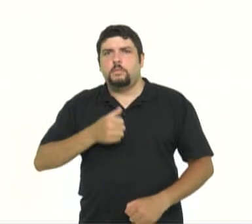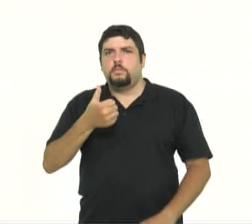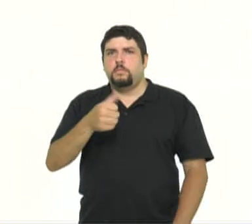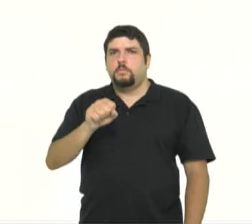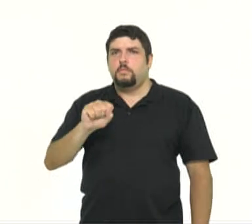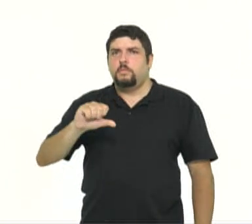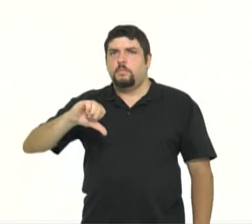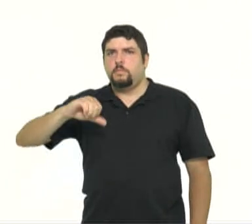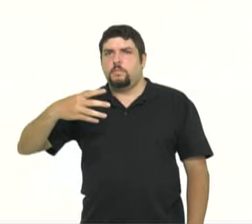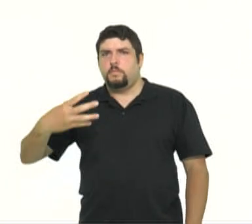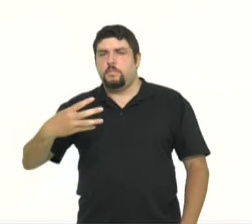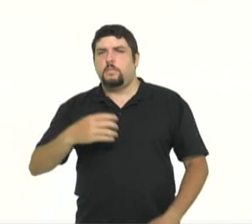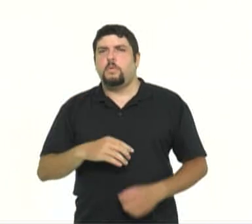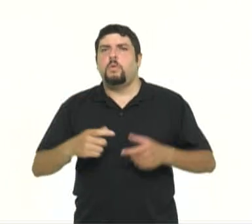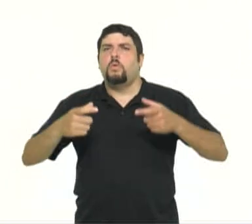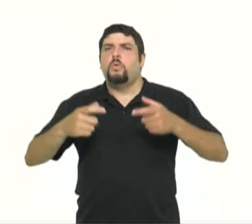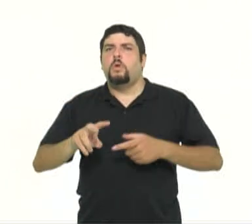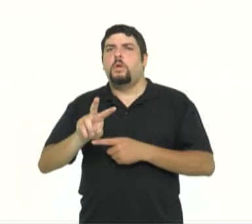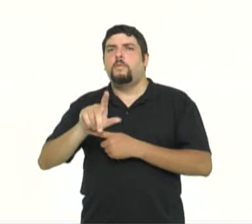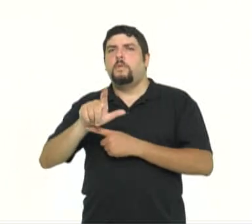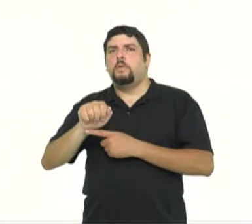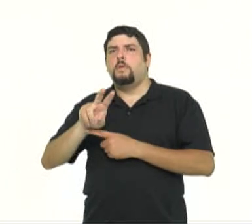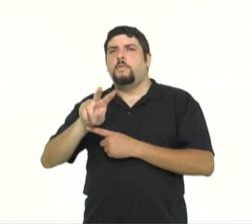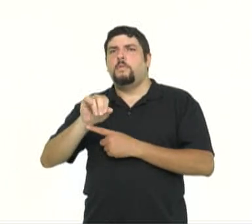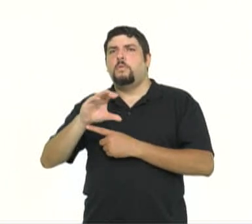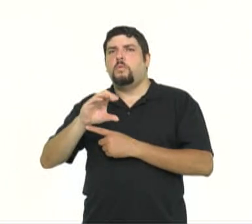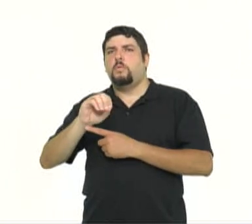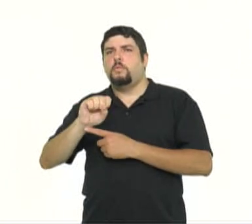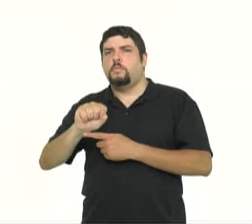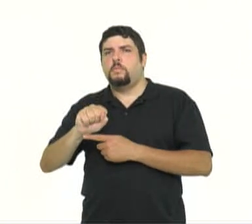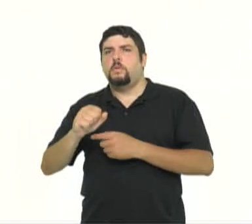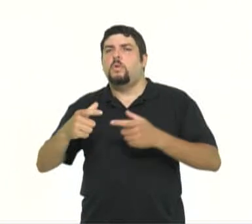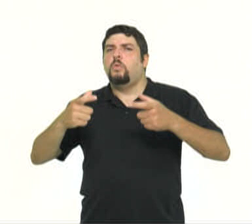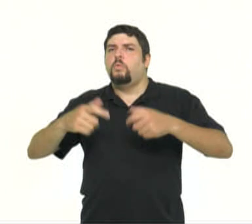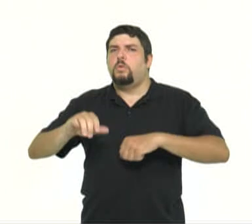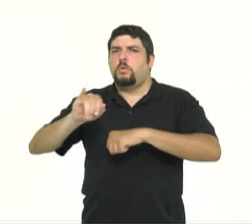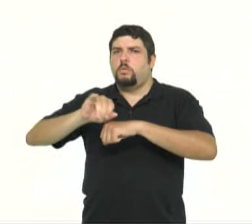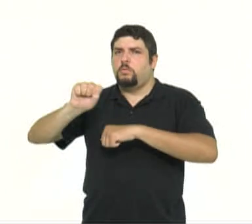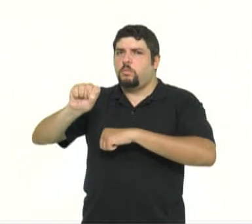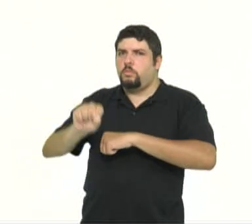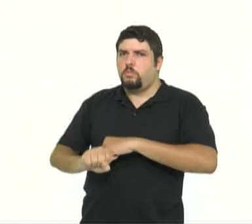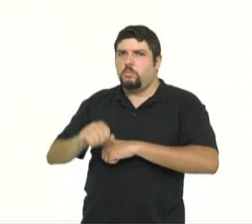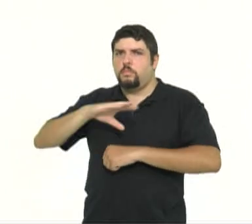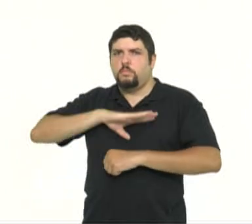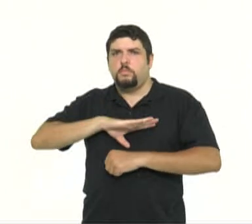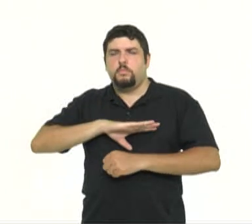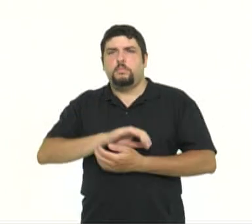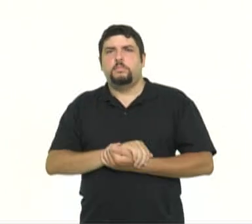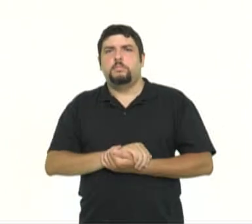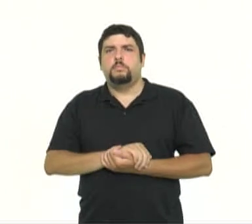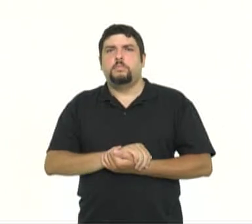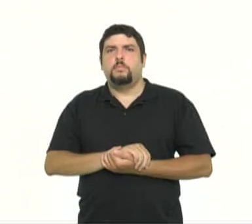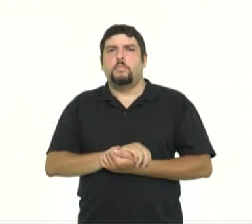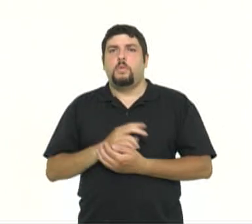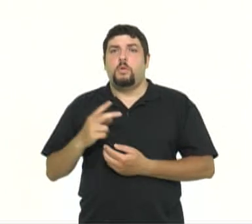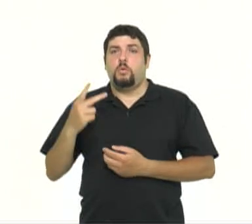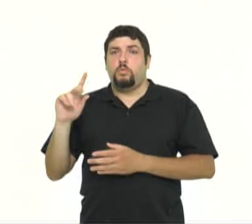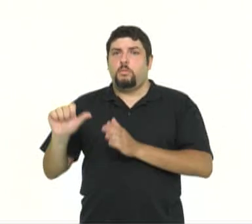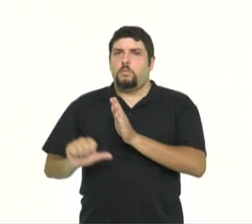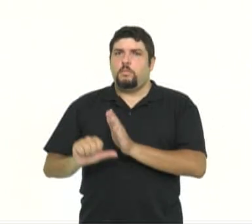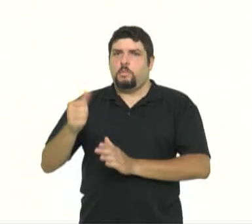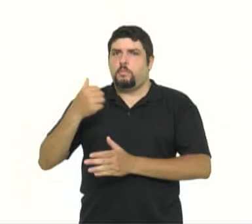1894, em Vila Viçosa, Alentejo, região centro-sul de Portugal. Suas primeiras